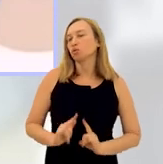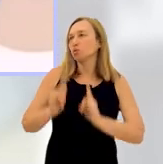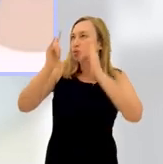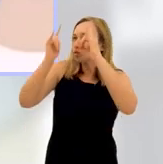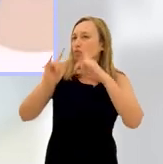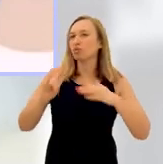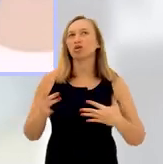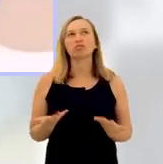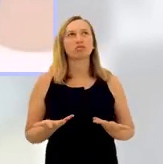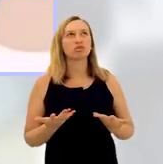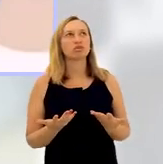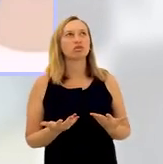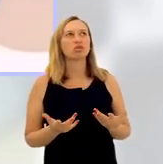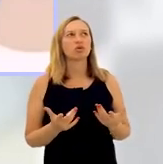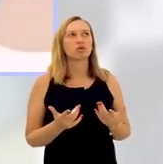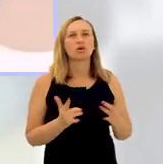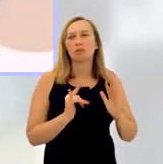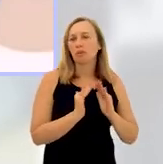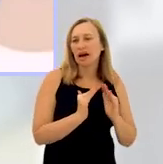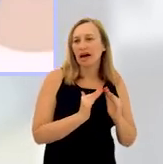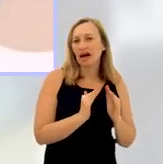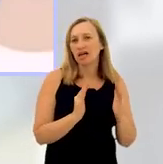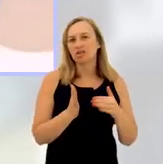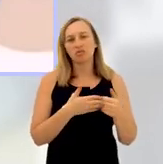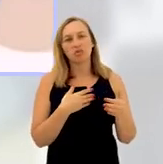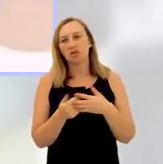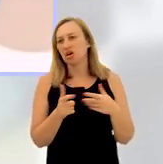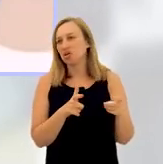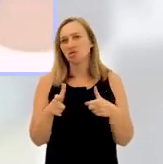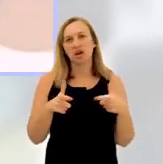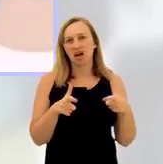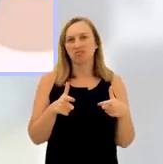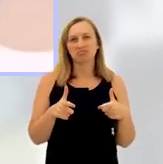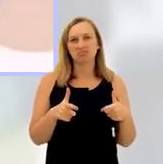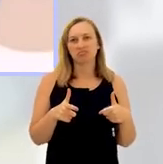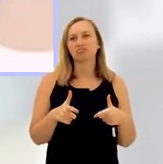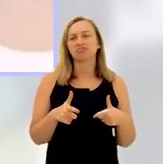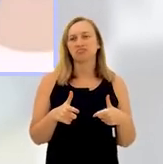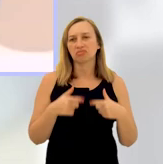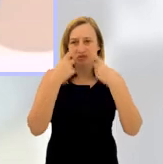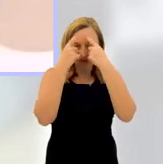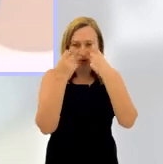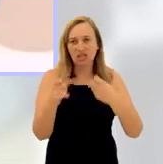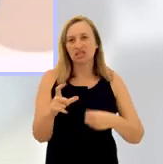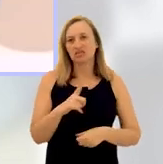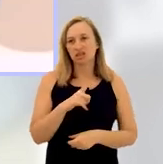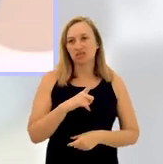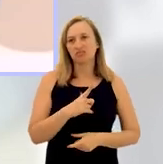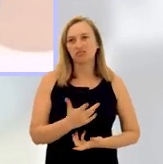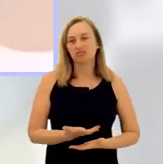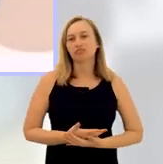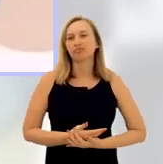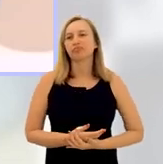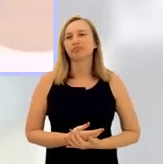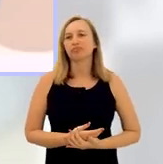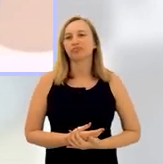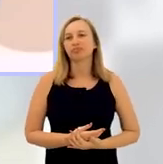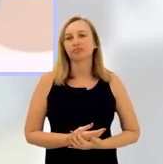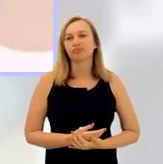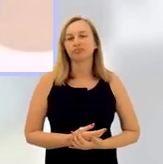um condomínio, seja em um local privado, né, um local público, consiga denunciar diretamente ao órgão competente. Pode